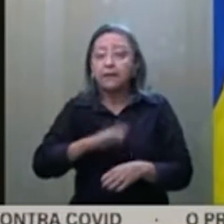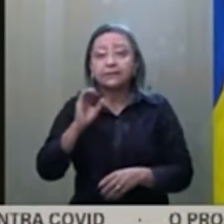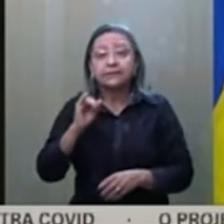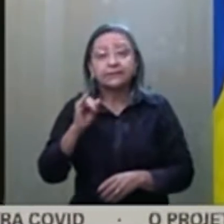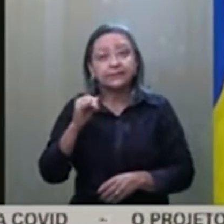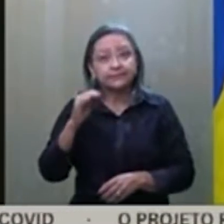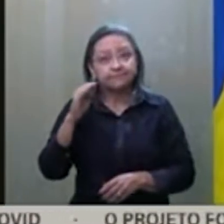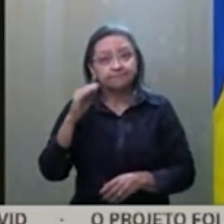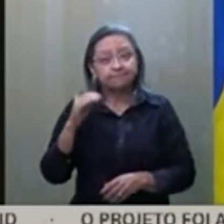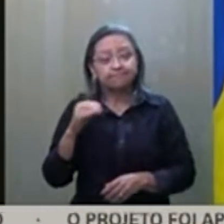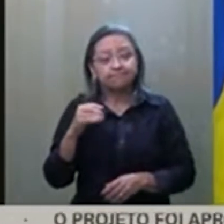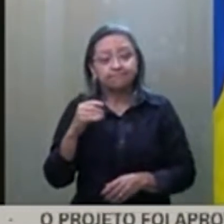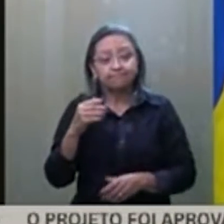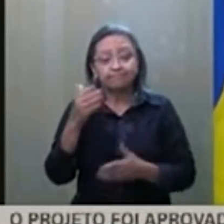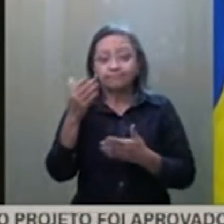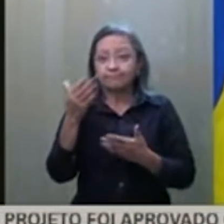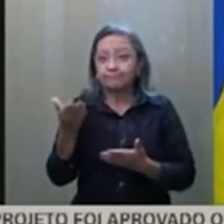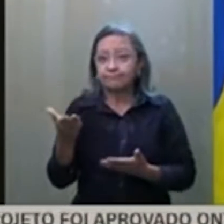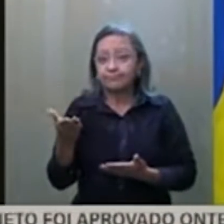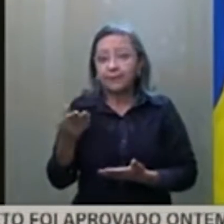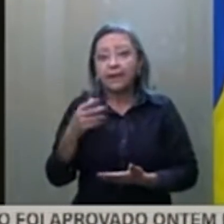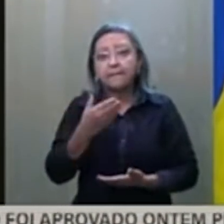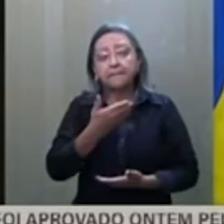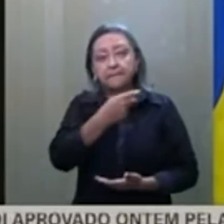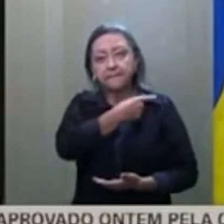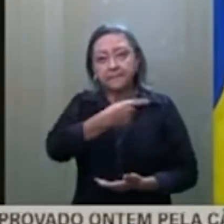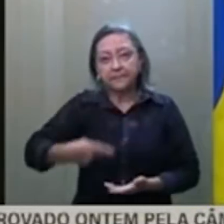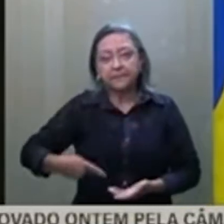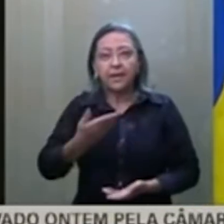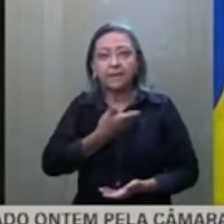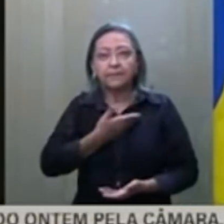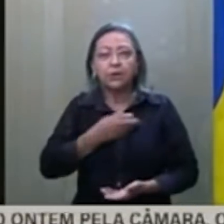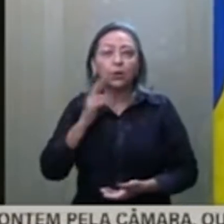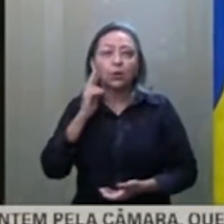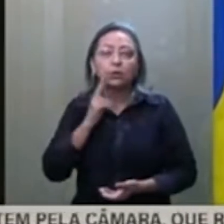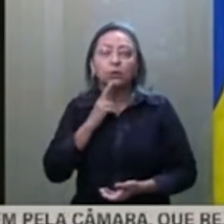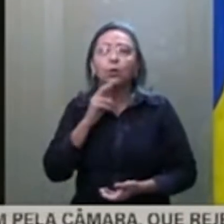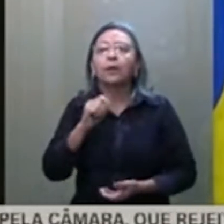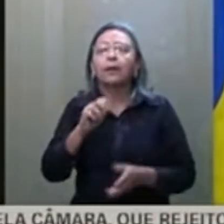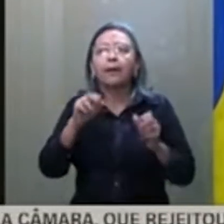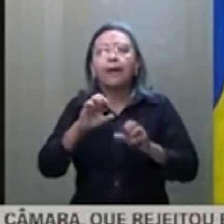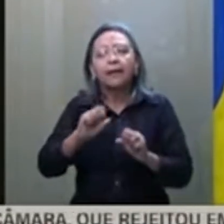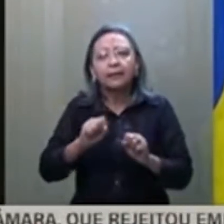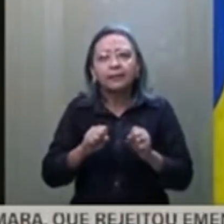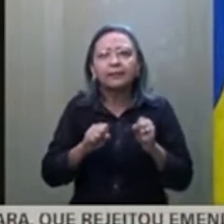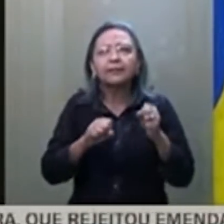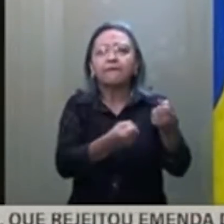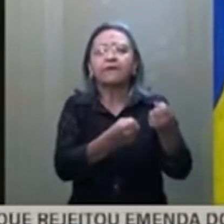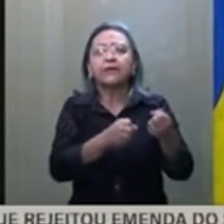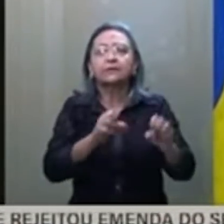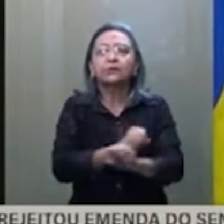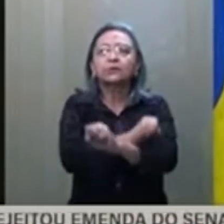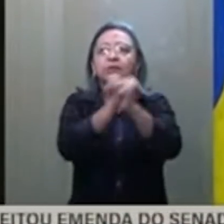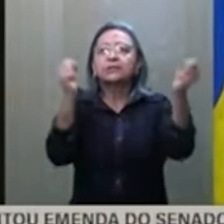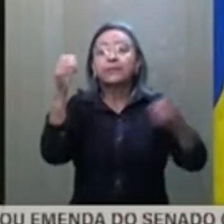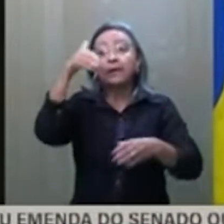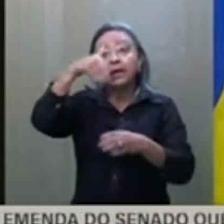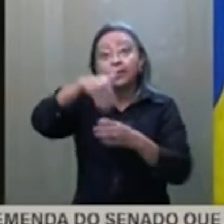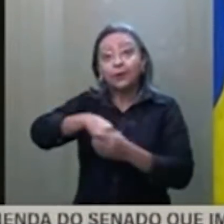Presidente amigo Rodrigo Pacheco é a defesa do sistema eleitoral